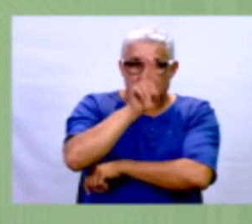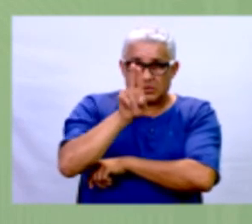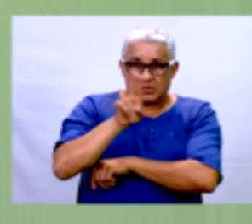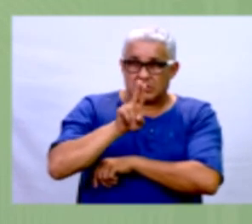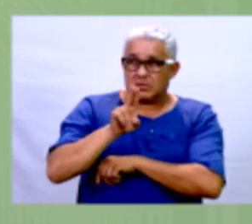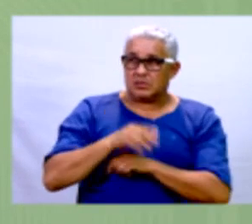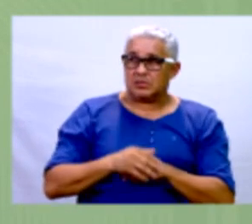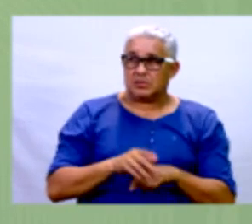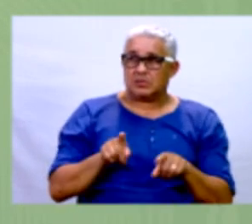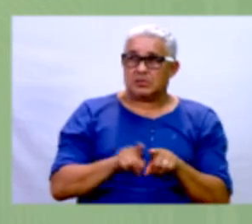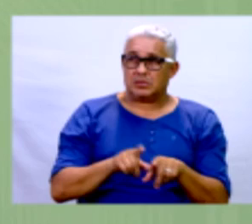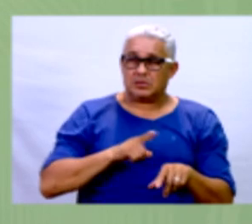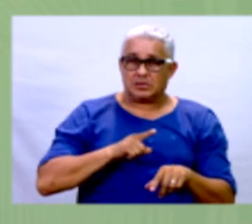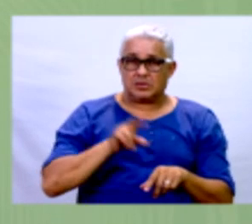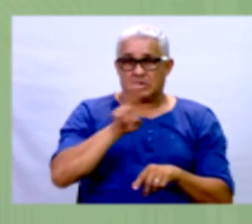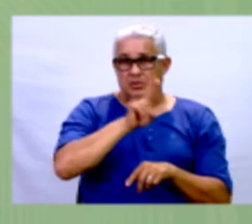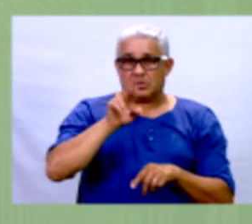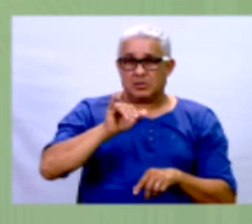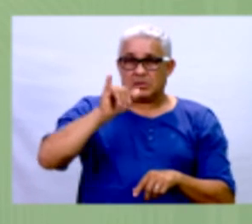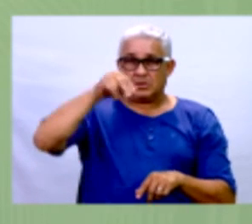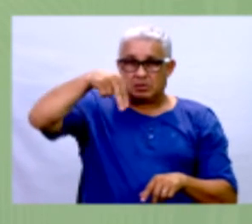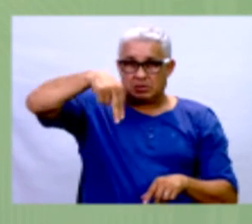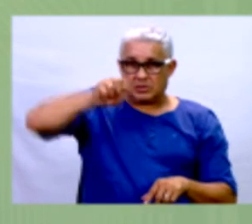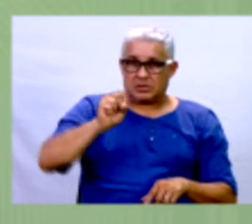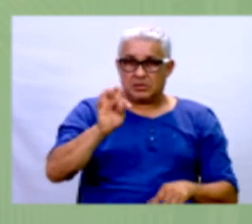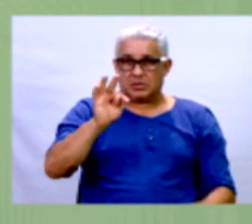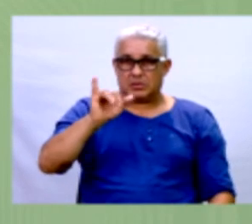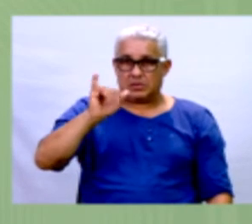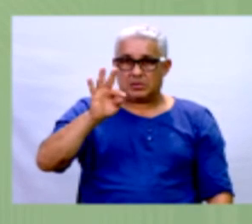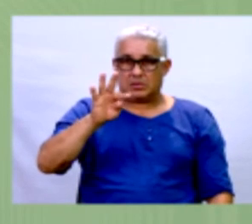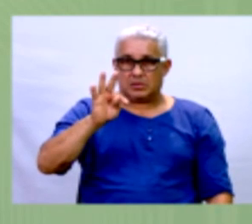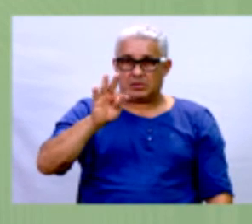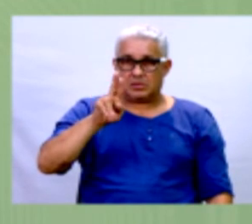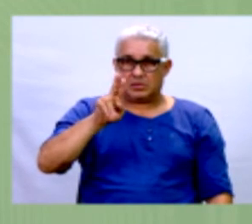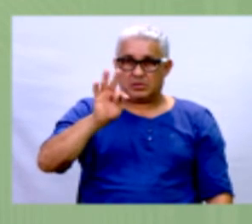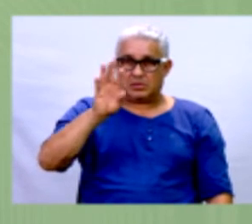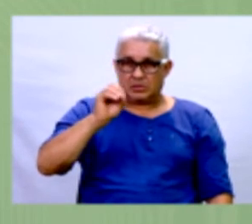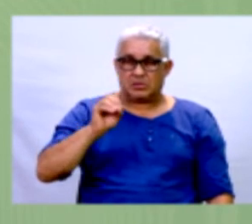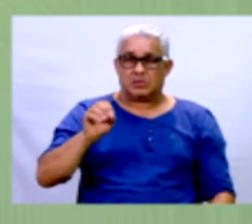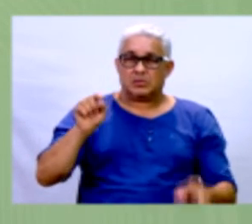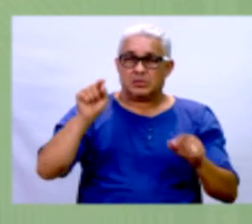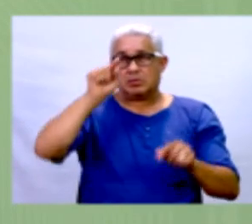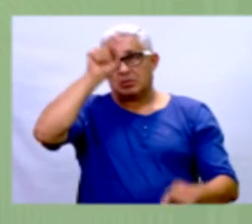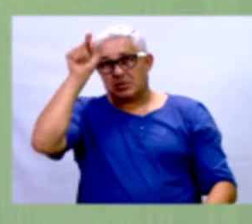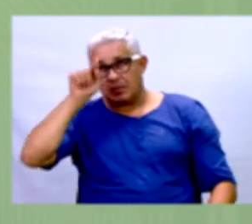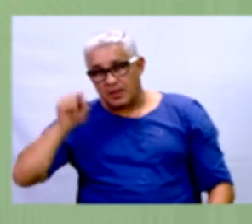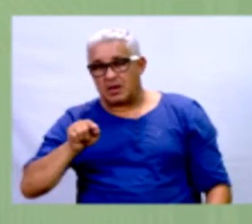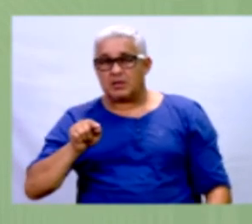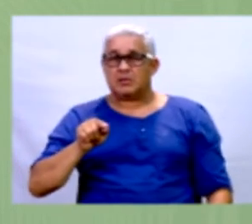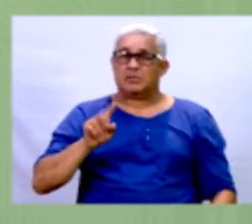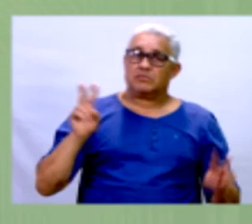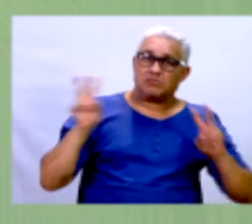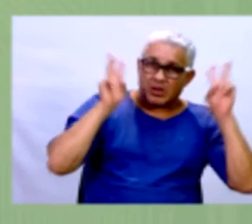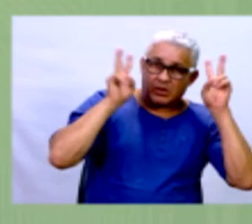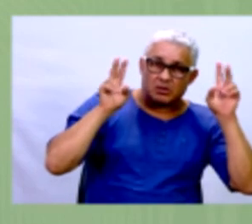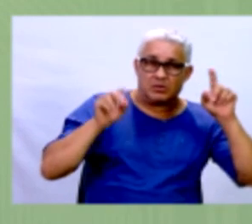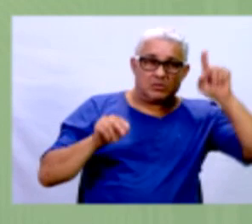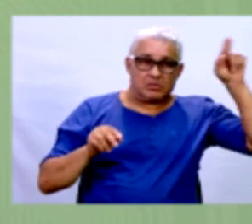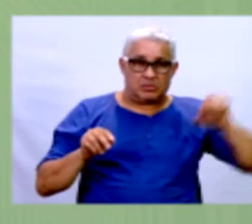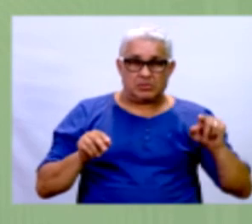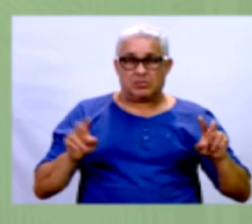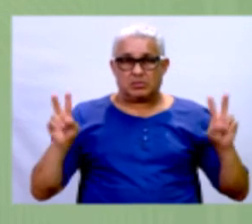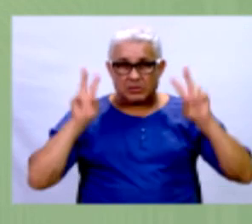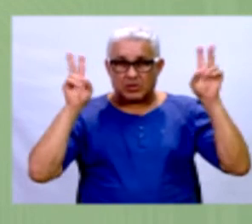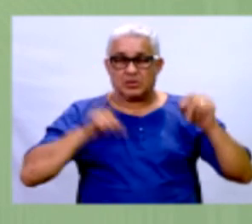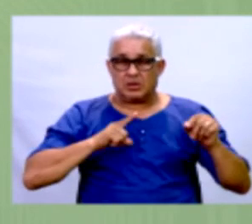nós temos o nome e um instituto aqui, no caso, chave padrão, né? Chave valor, e nós temos